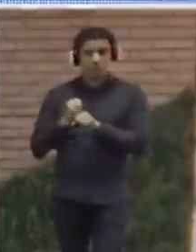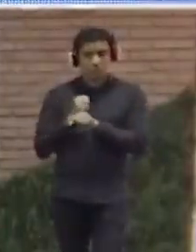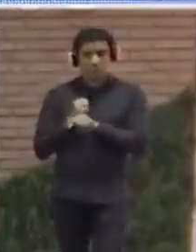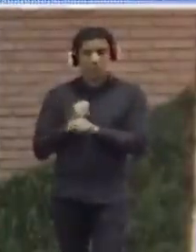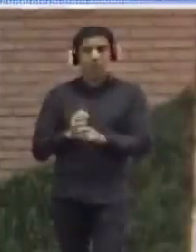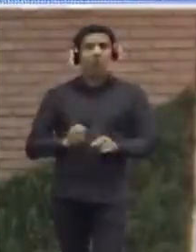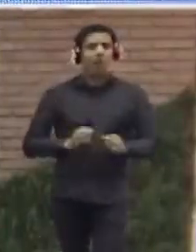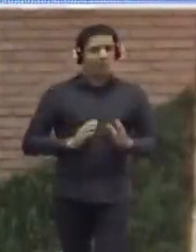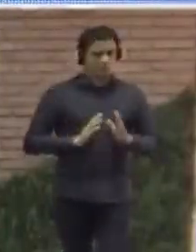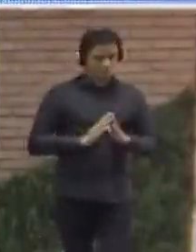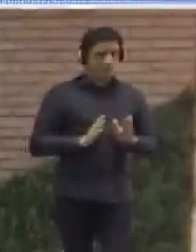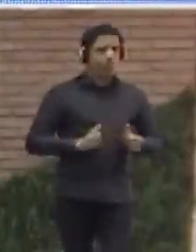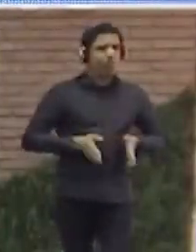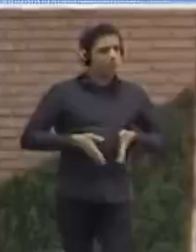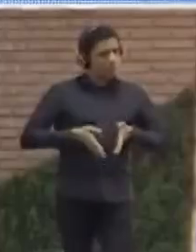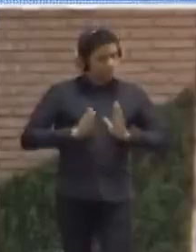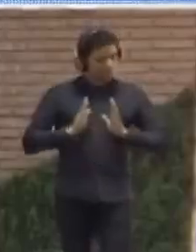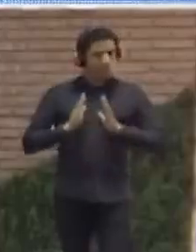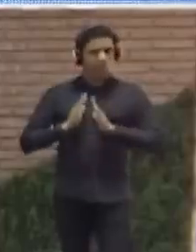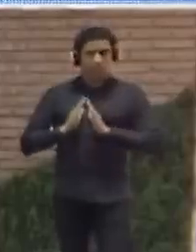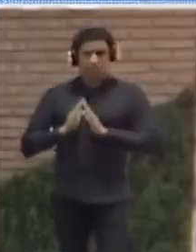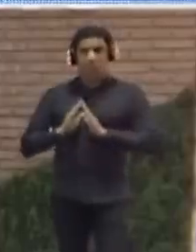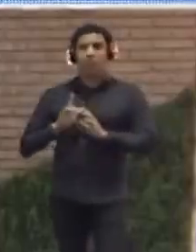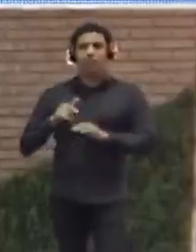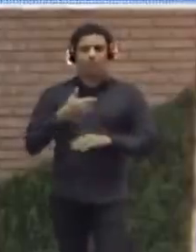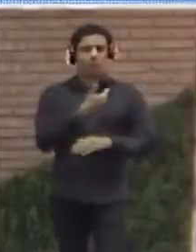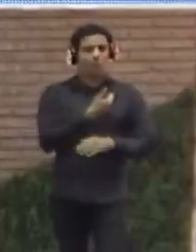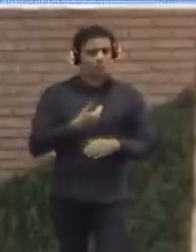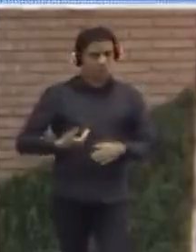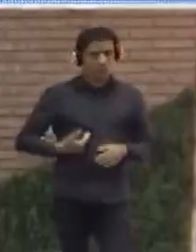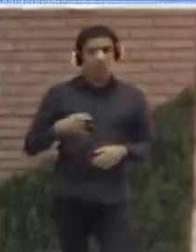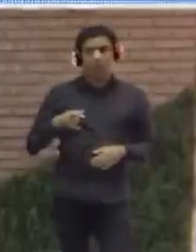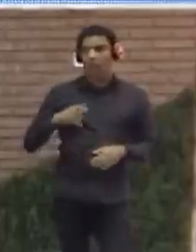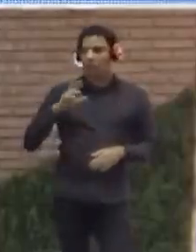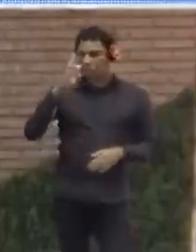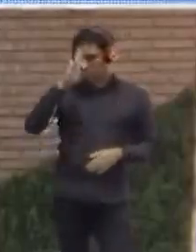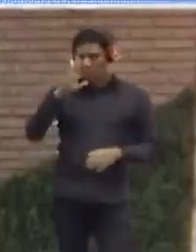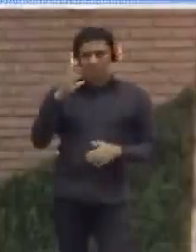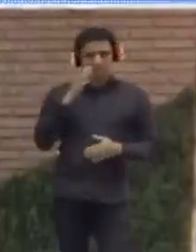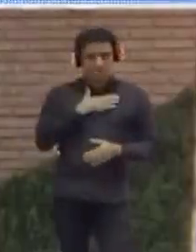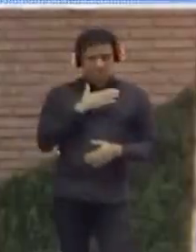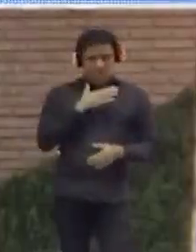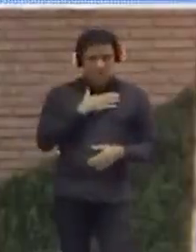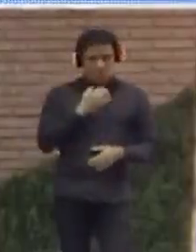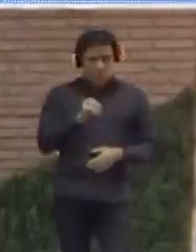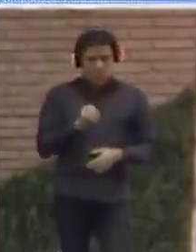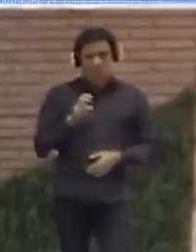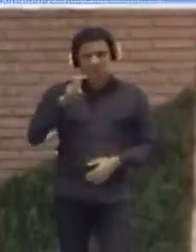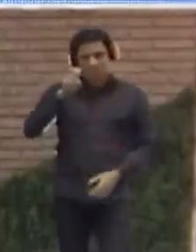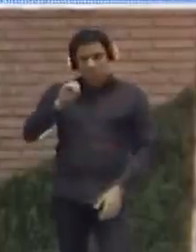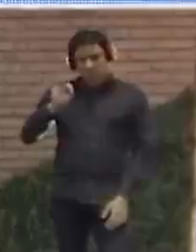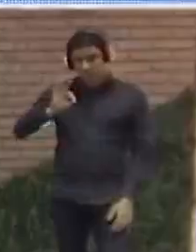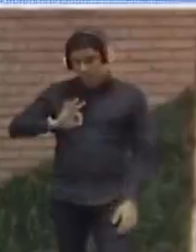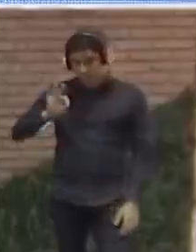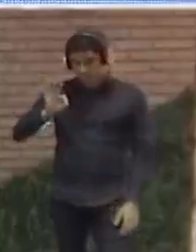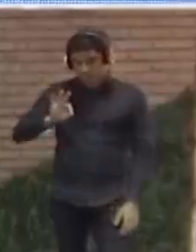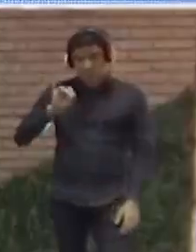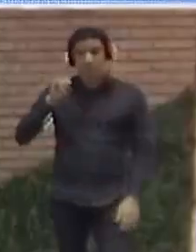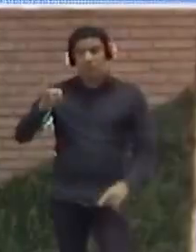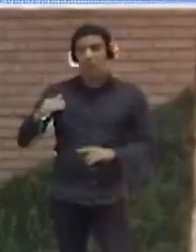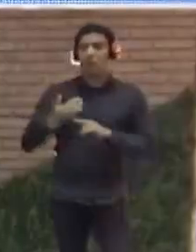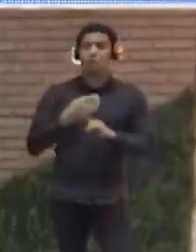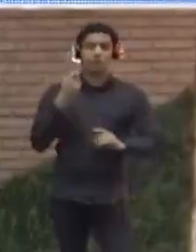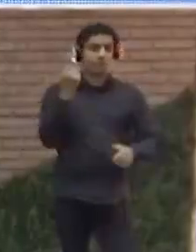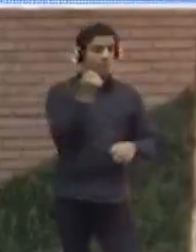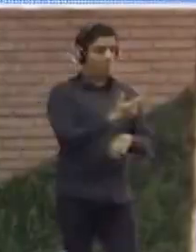as residências, o governo ele é dono de 50% da residência e ele te ajuda a comprar aquele